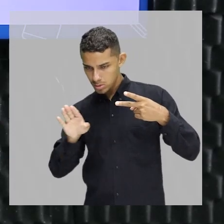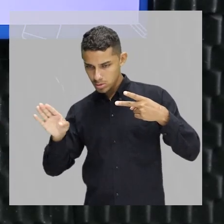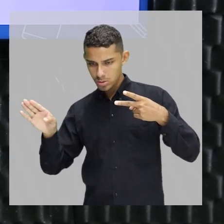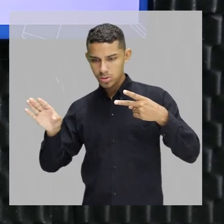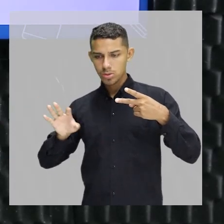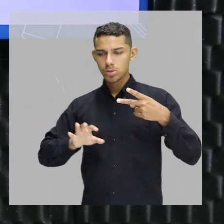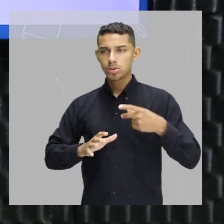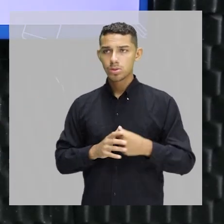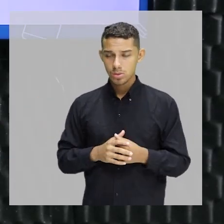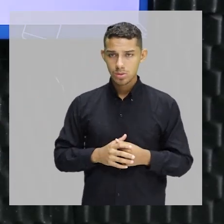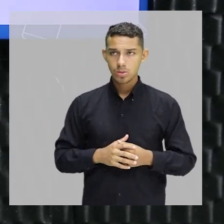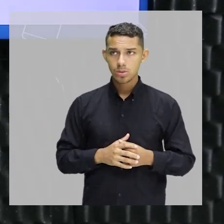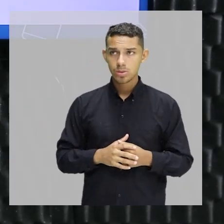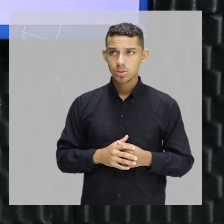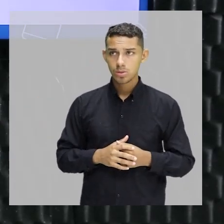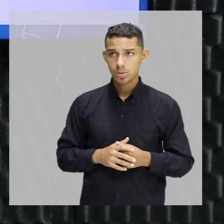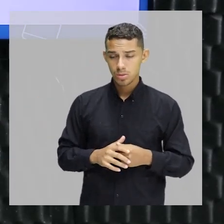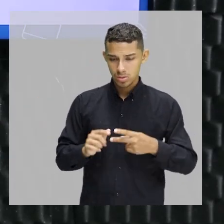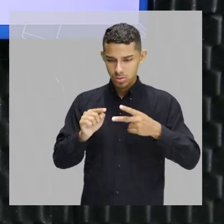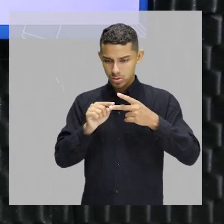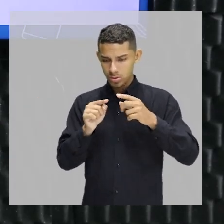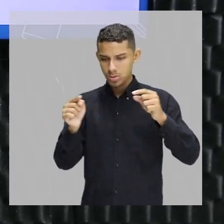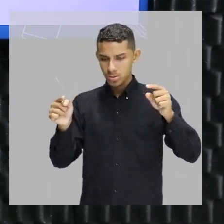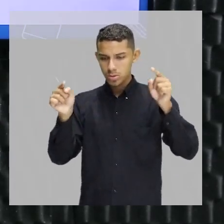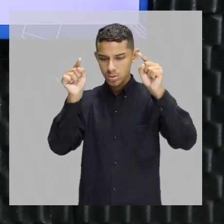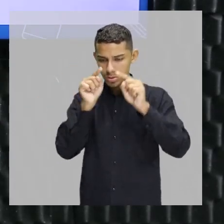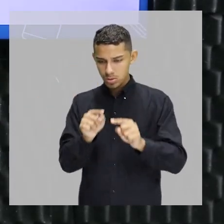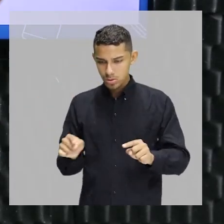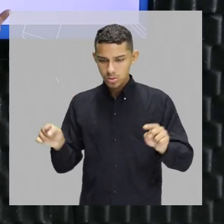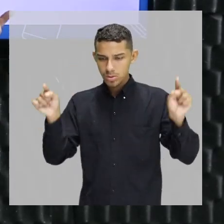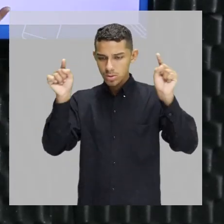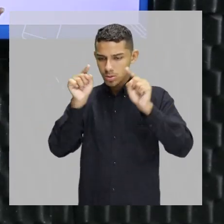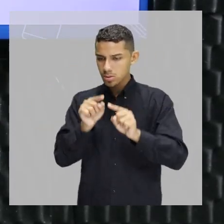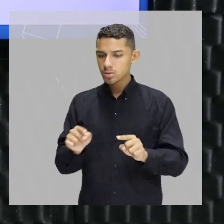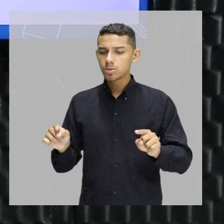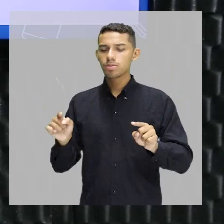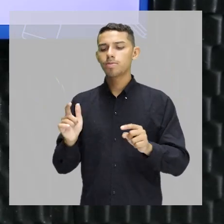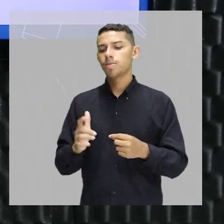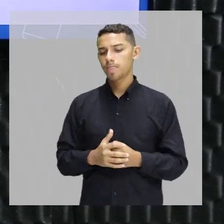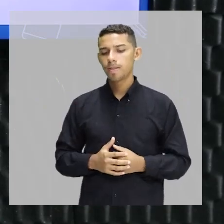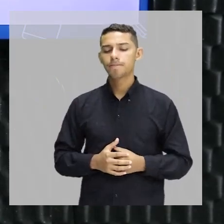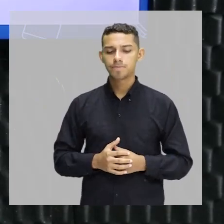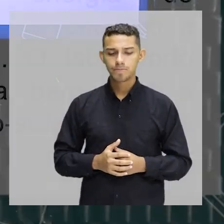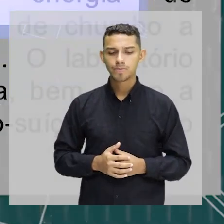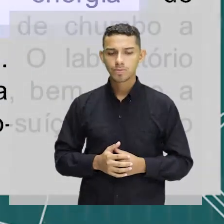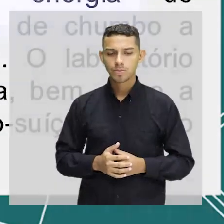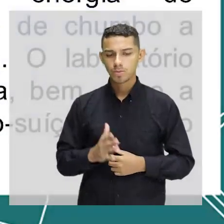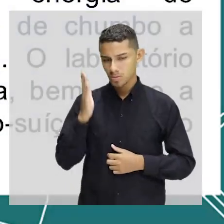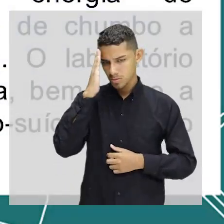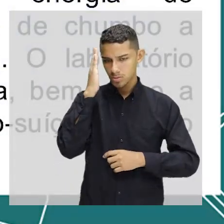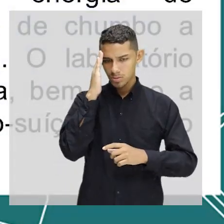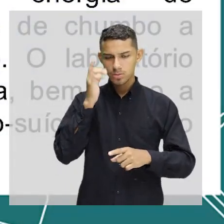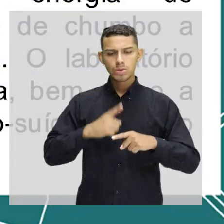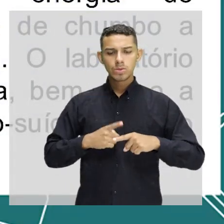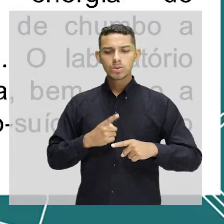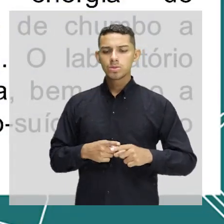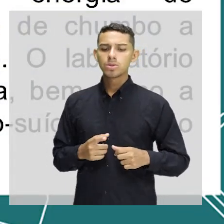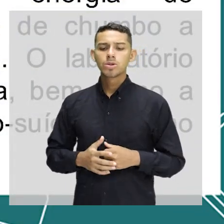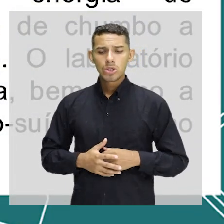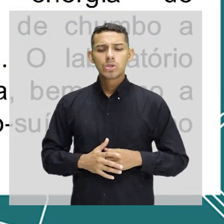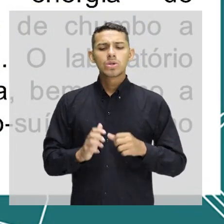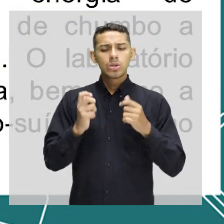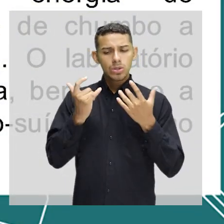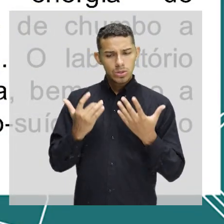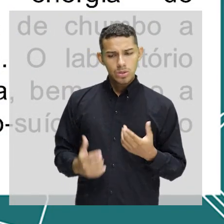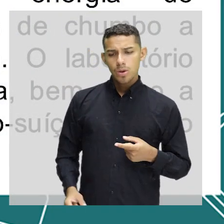É um movimento circular sincronizado. Aqui não, aqui é apenas um movimento circular. Vamos entender o porquê. No